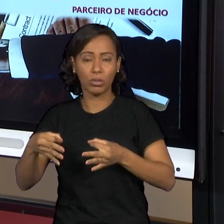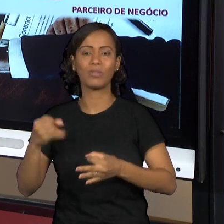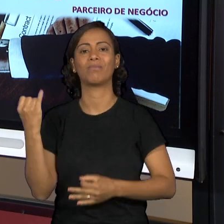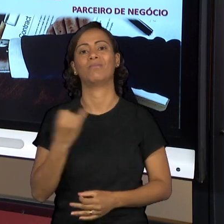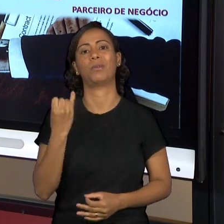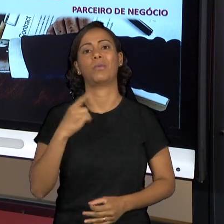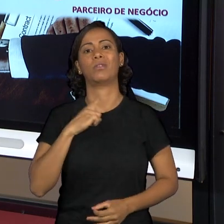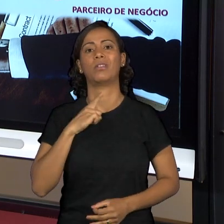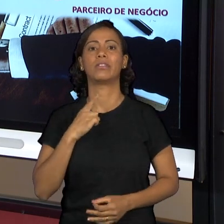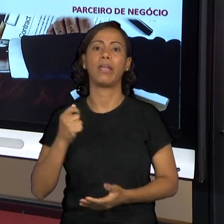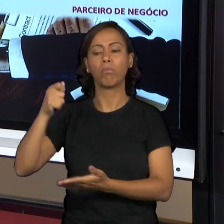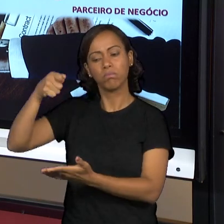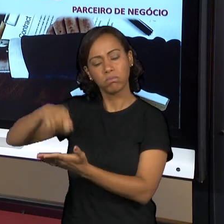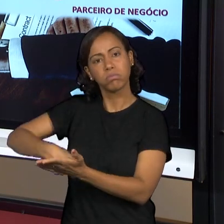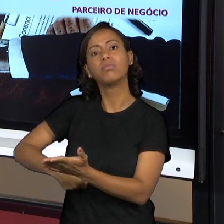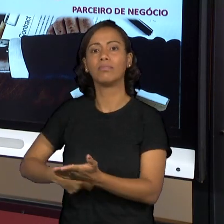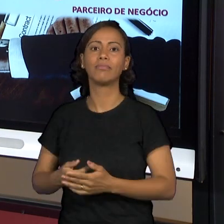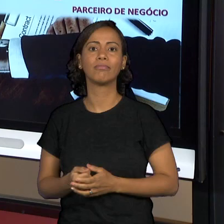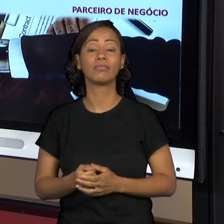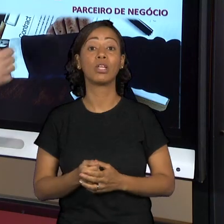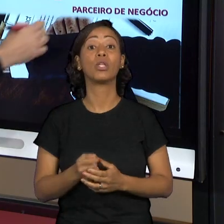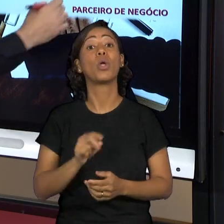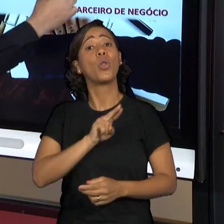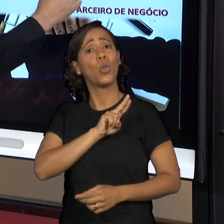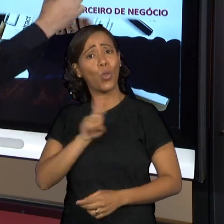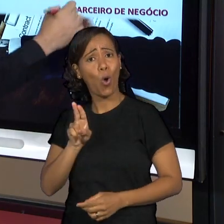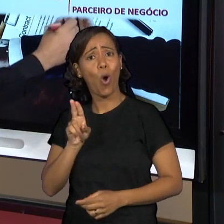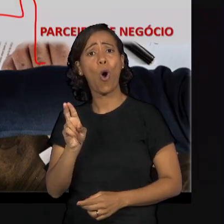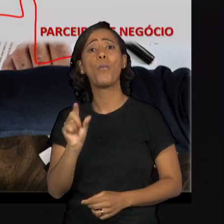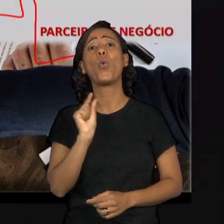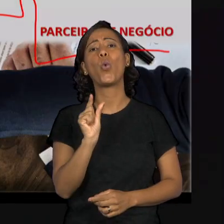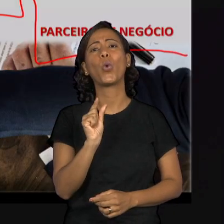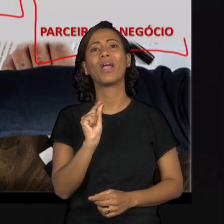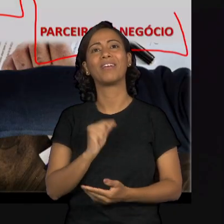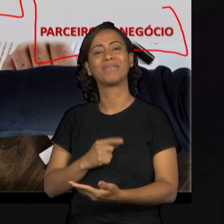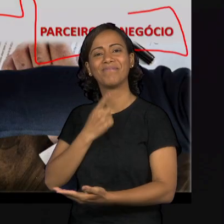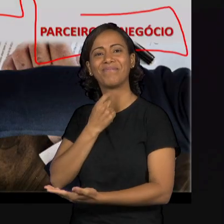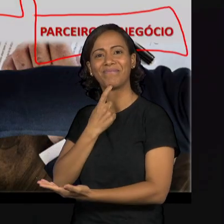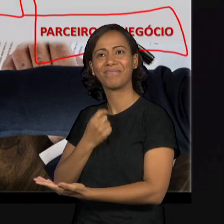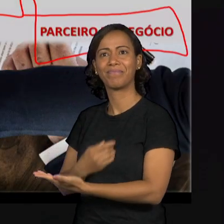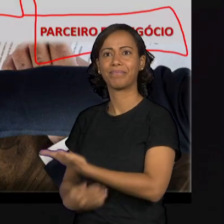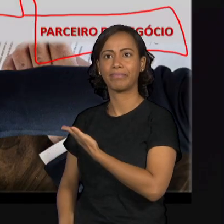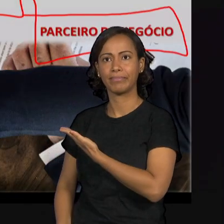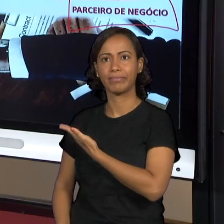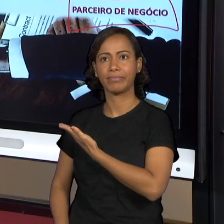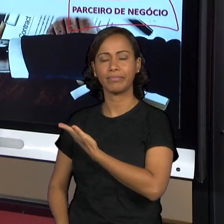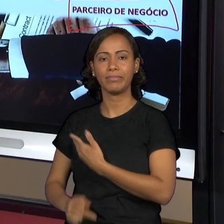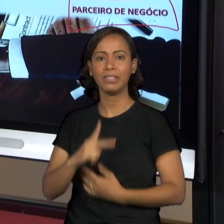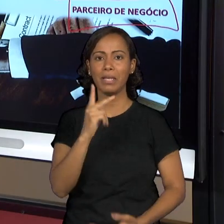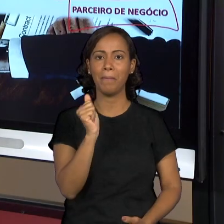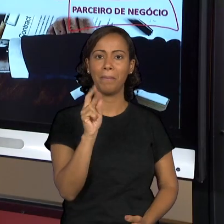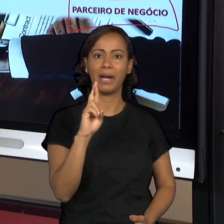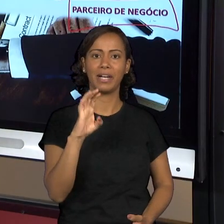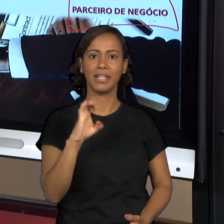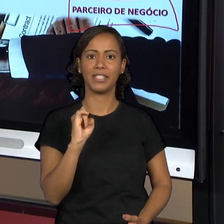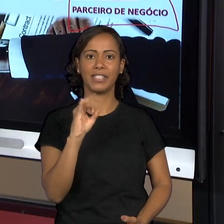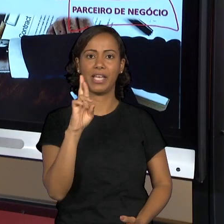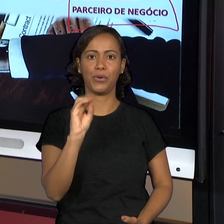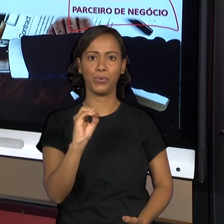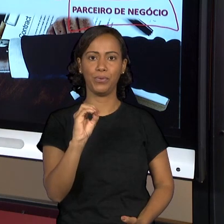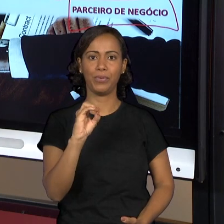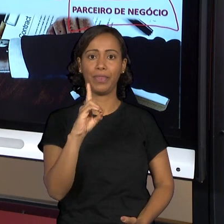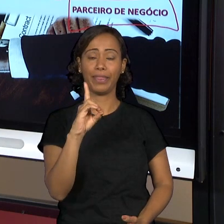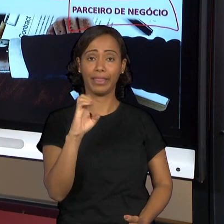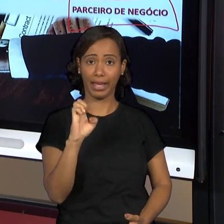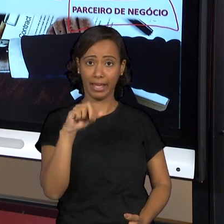vai ser contratado. E a isso nós damos o nome de parceiro de negócio. Ou seja, aquela empresa que de fato